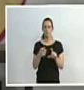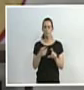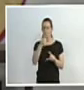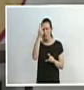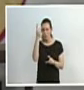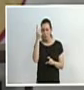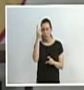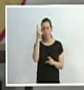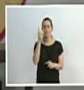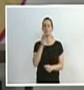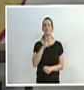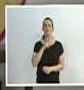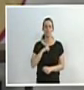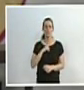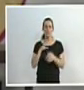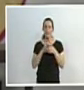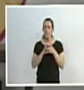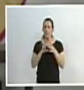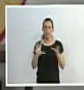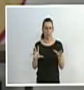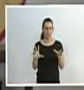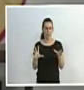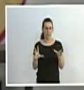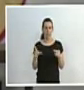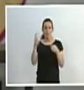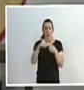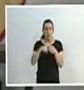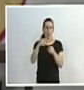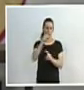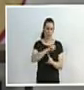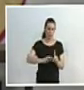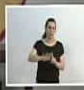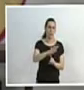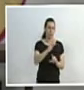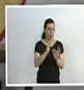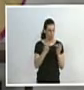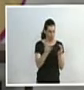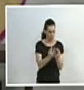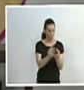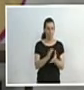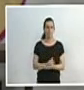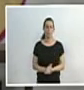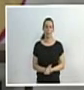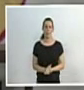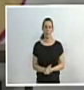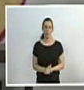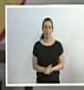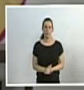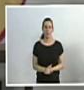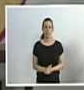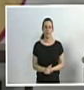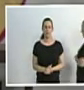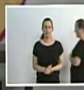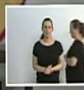dependentes das drogas reintegrados à sua família, vereador Roberto Trivesi. E o vereador